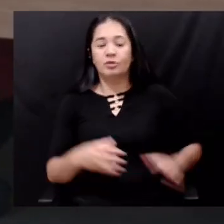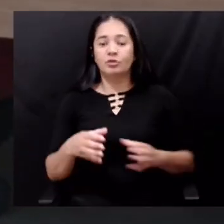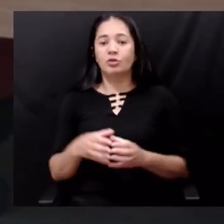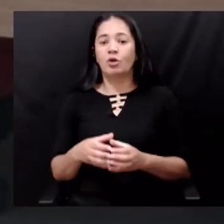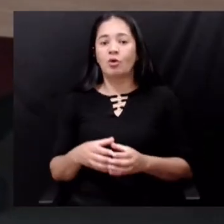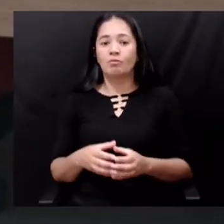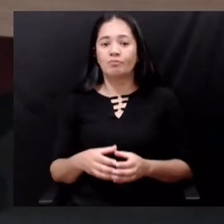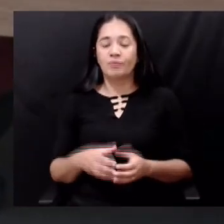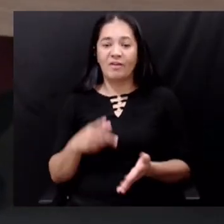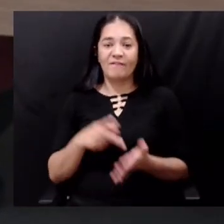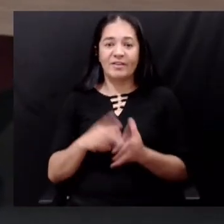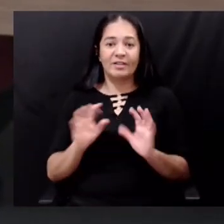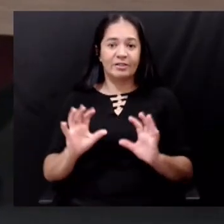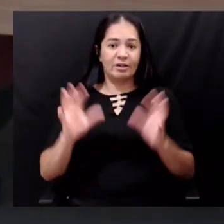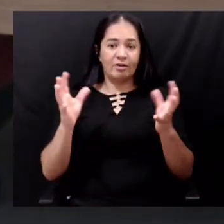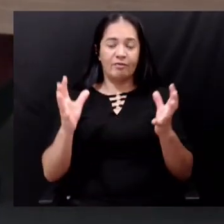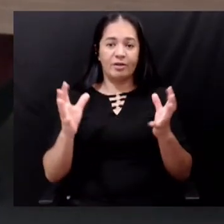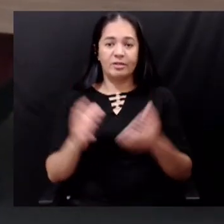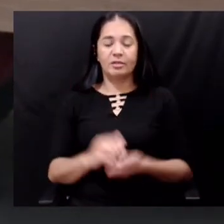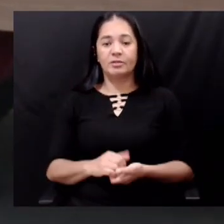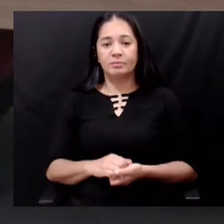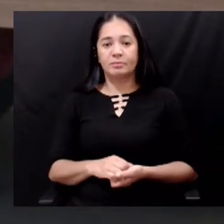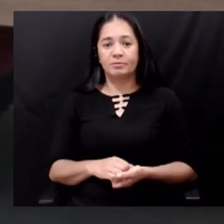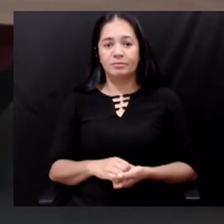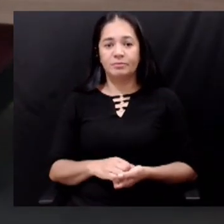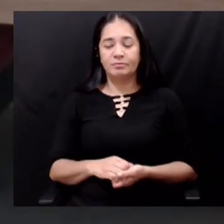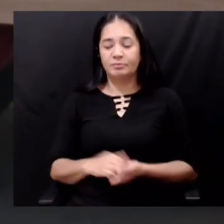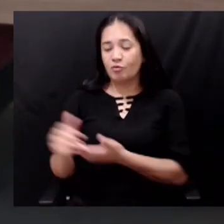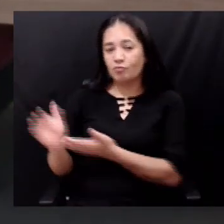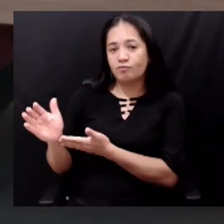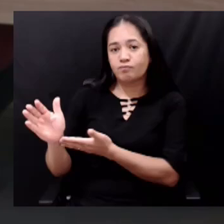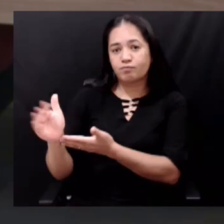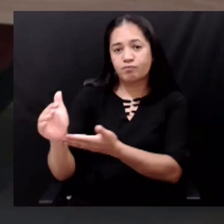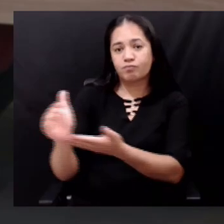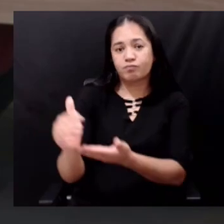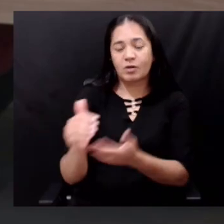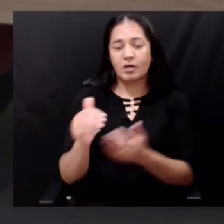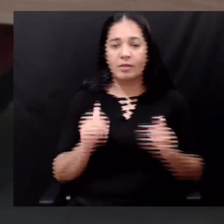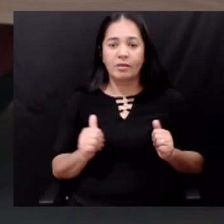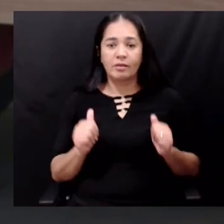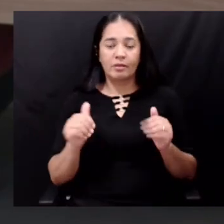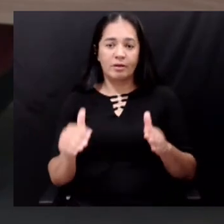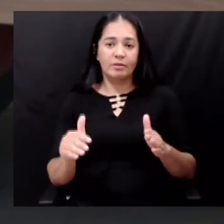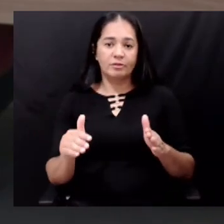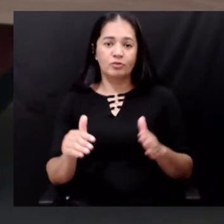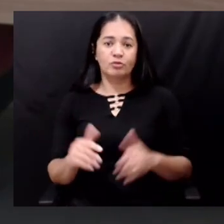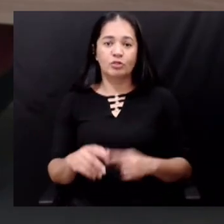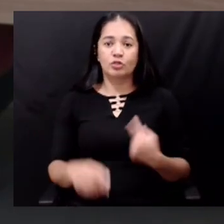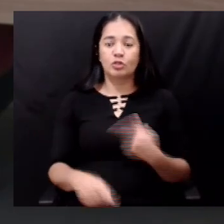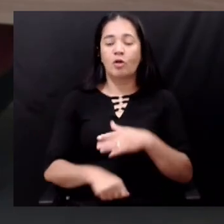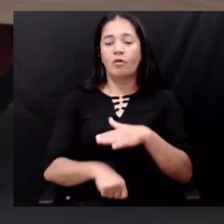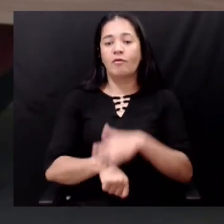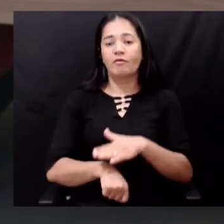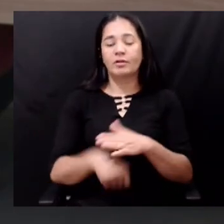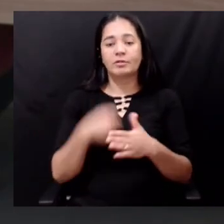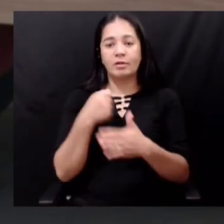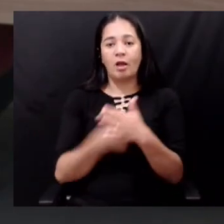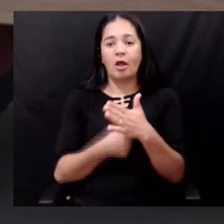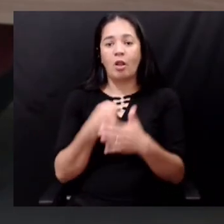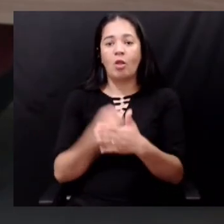festa o resgate dessa iniciativa, até para a gente fazer essa luta. E uma das